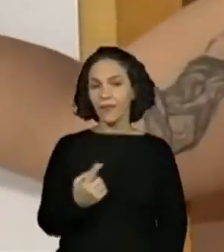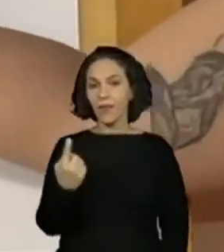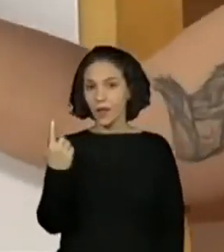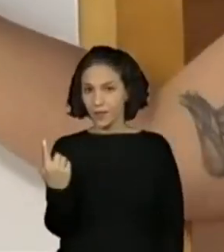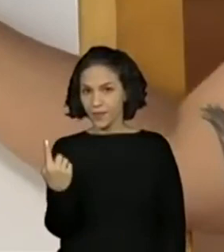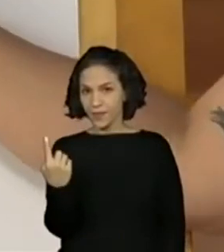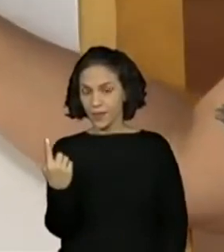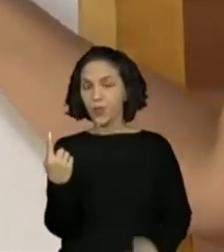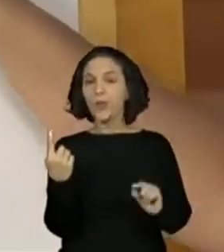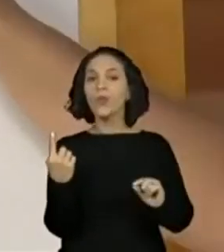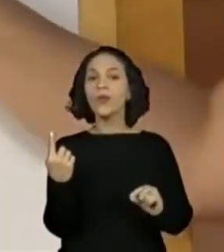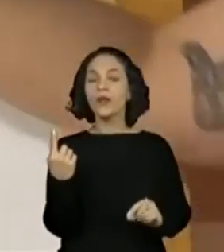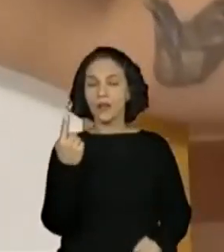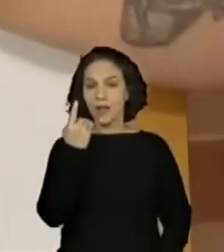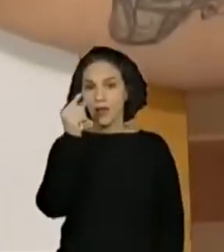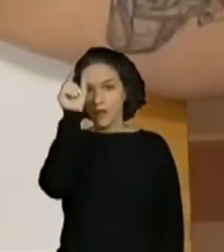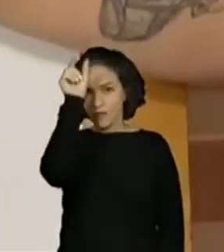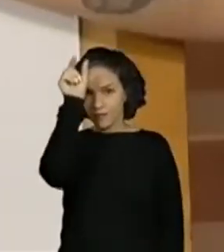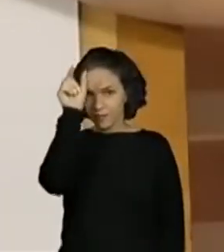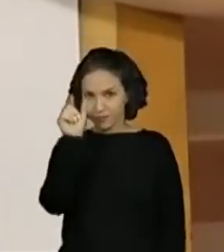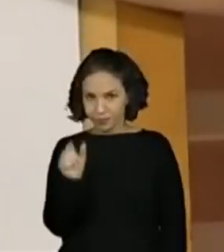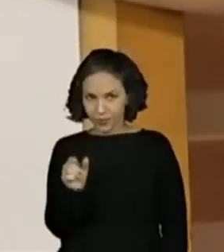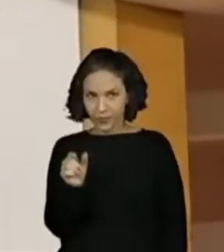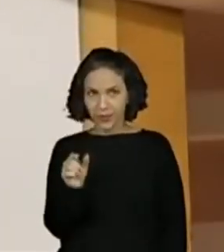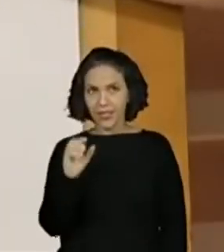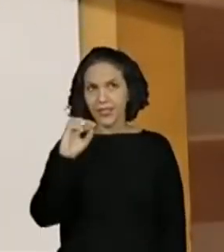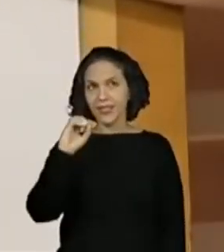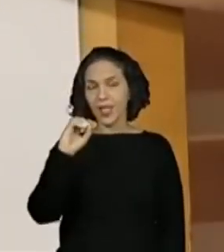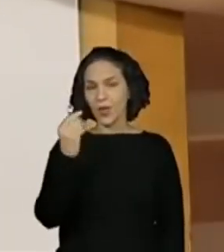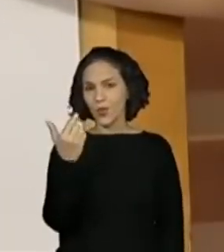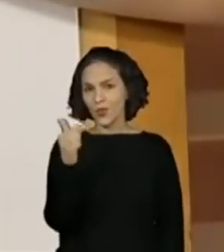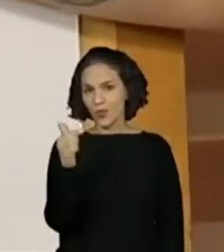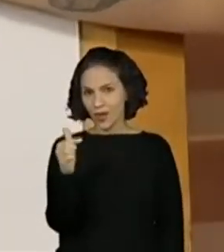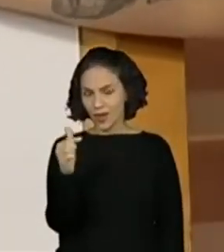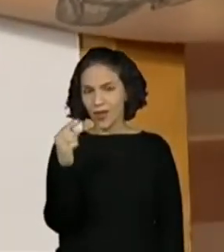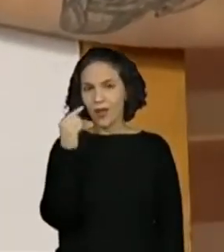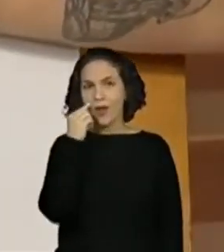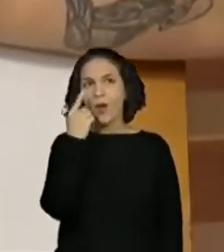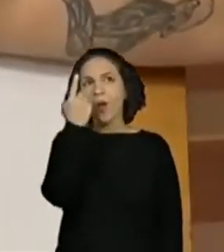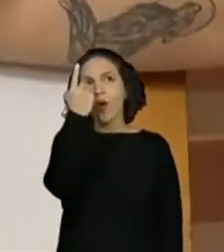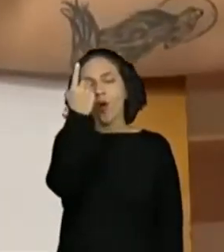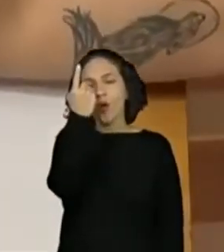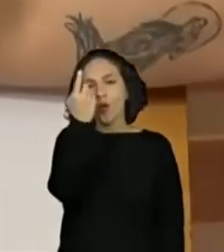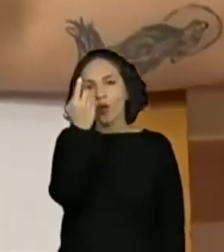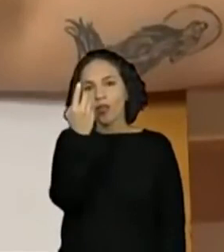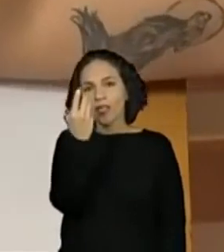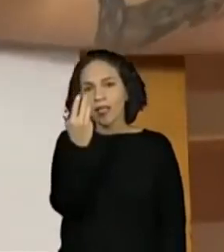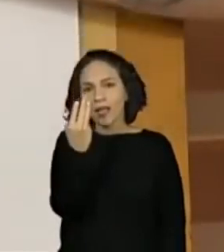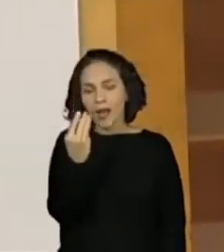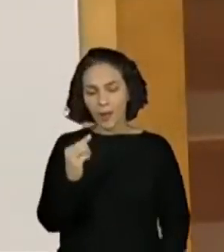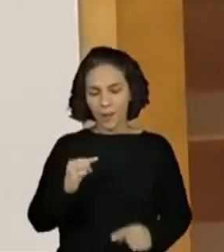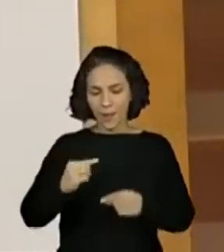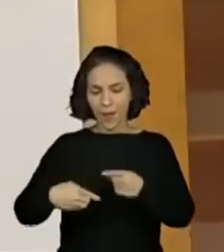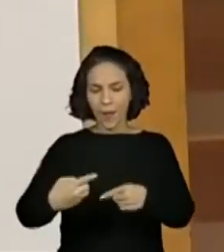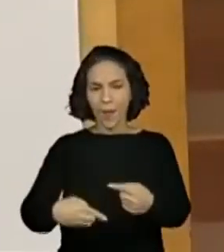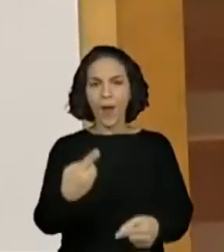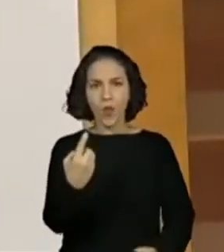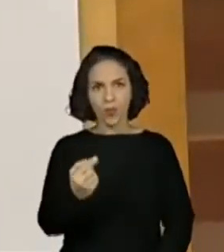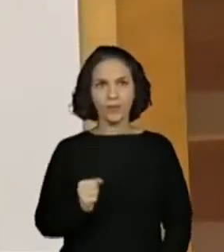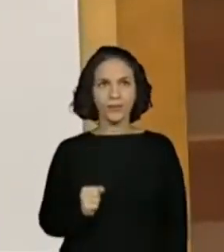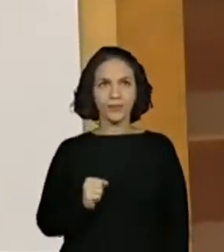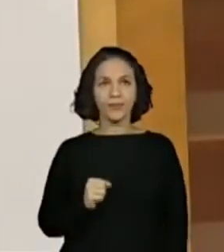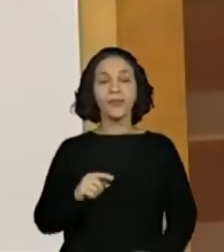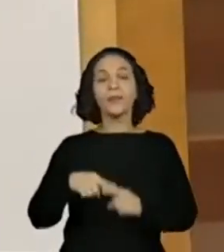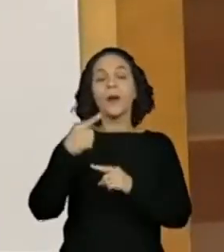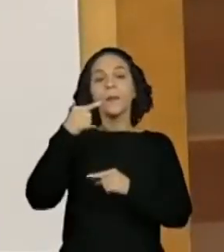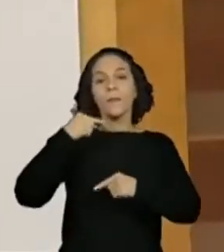vai aumentando de 10 em 10, né? Isso. Aqui desce de 1 em 1. Isso. Aqui nessa